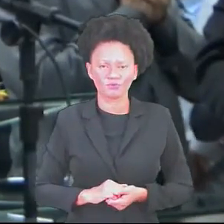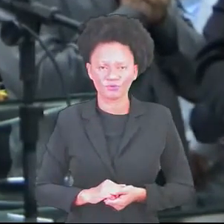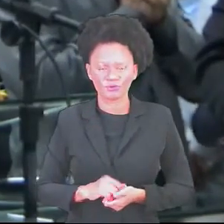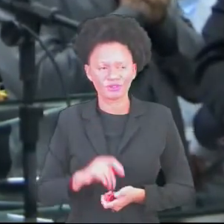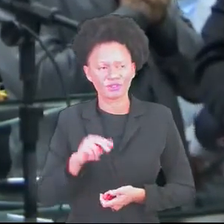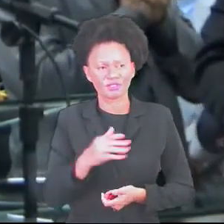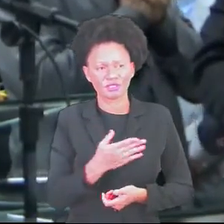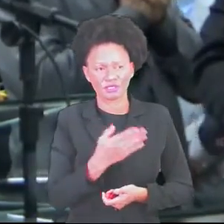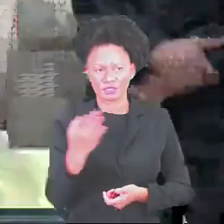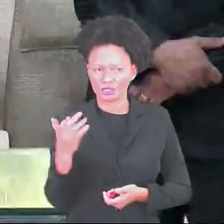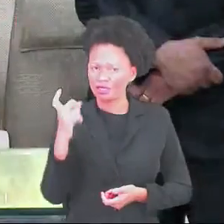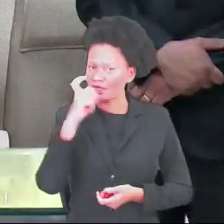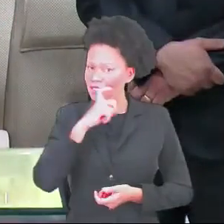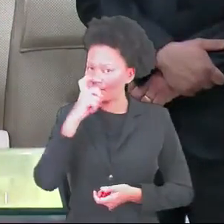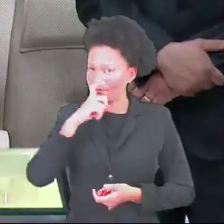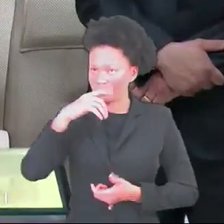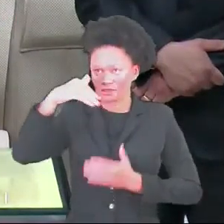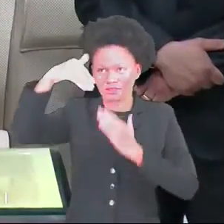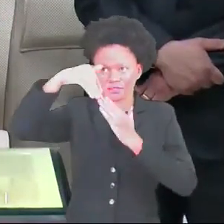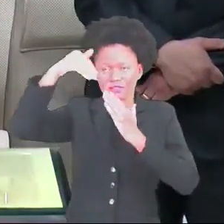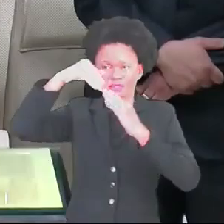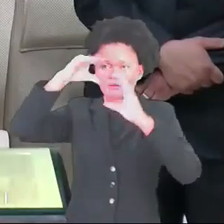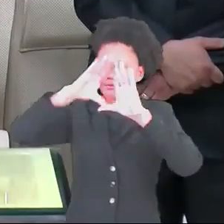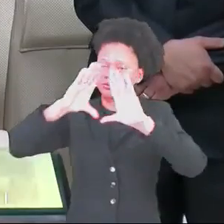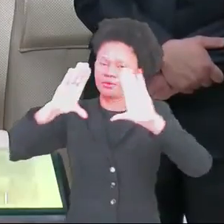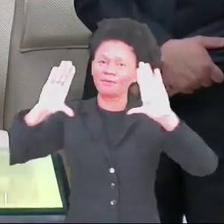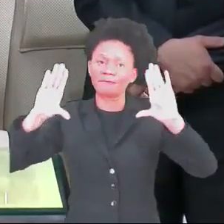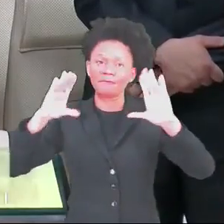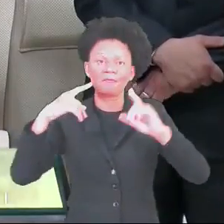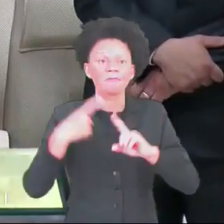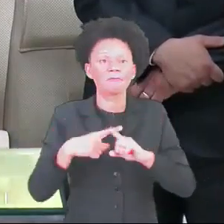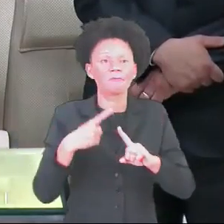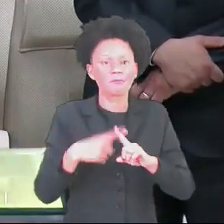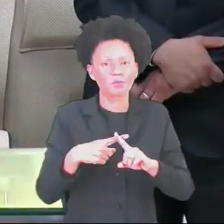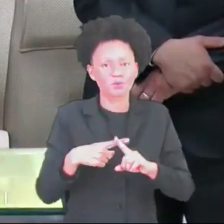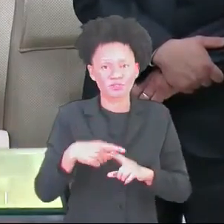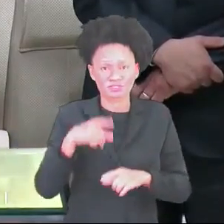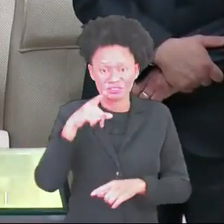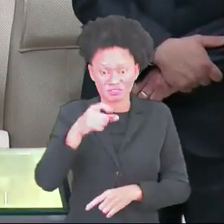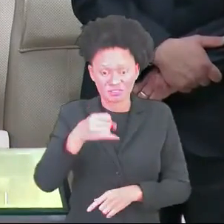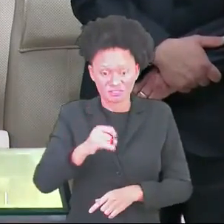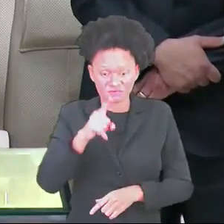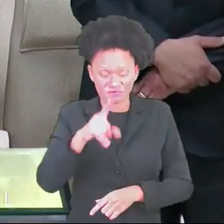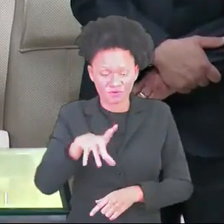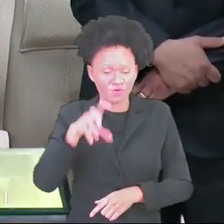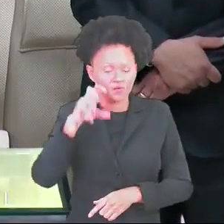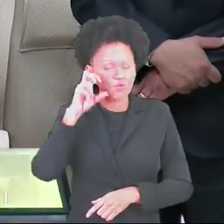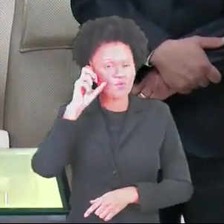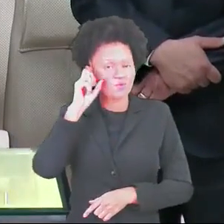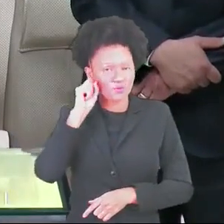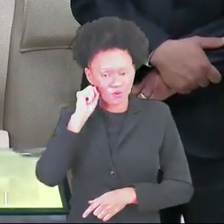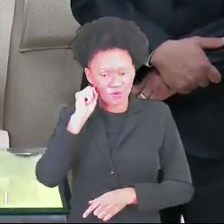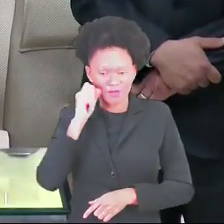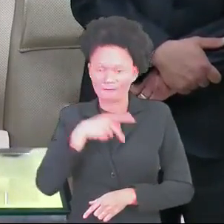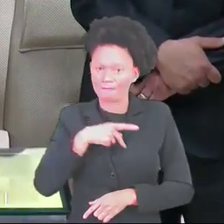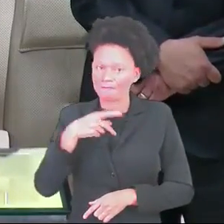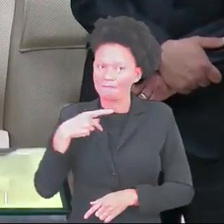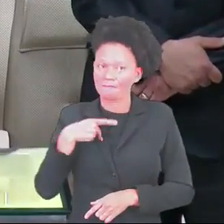Irmãos, não minta, é o céu com você. Porque se você ouviu, e se o pastor